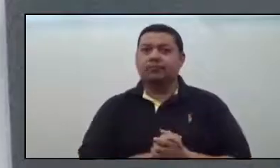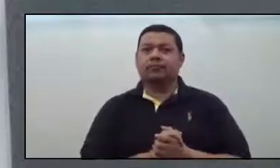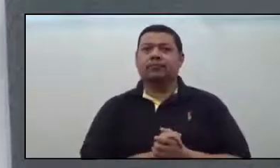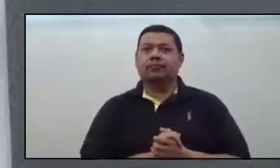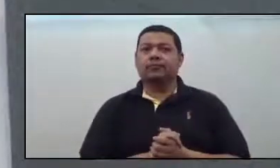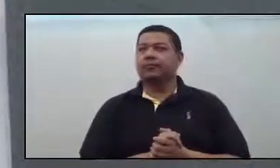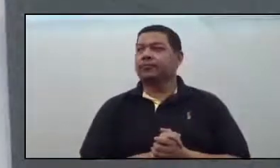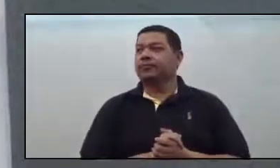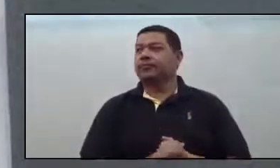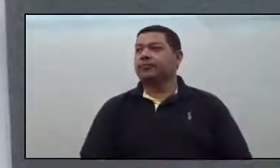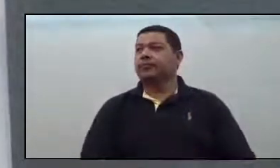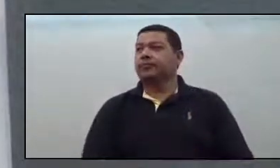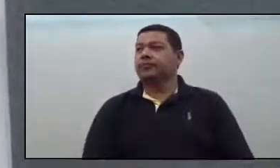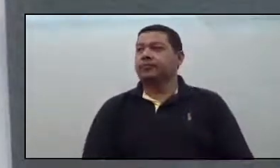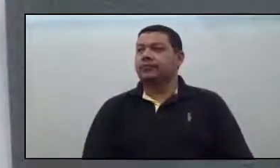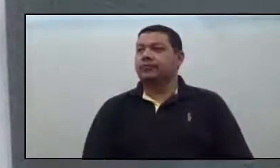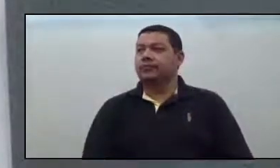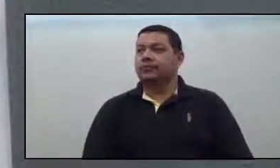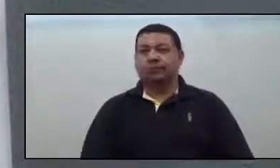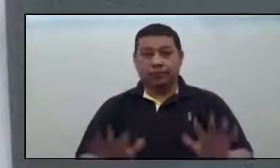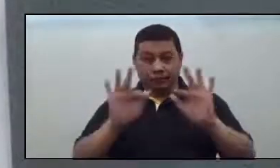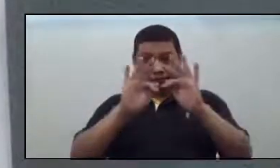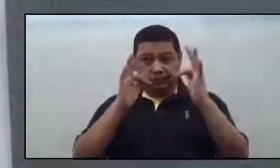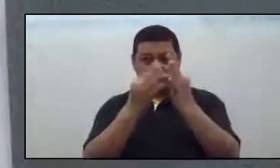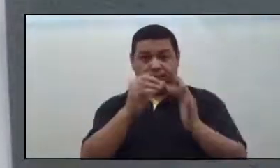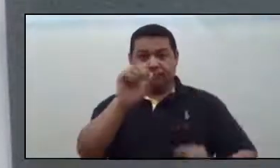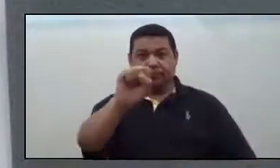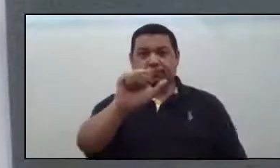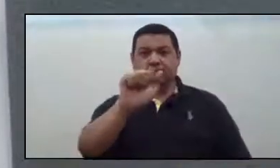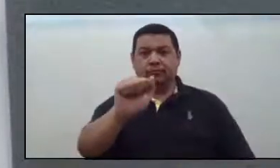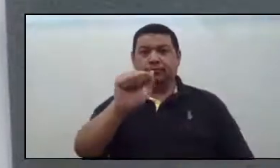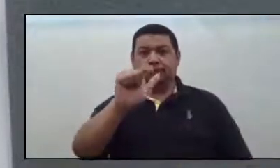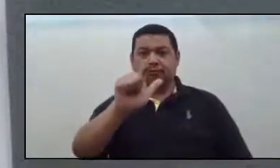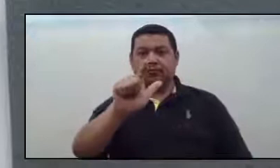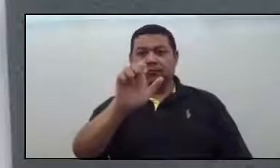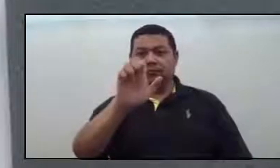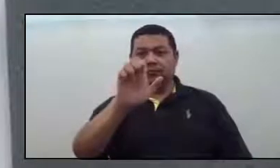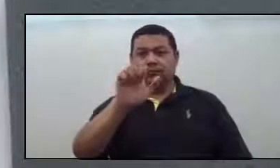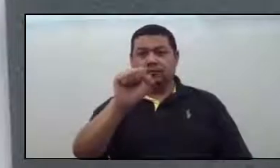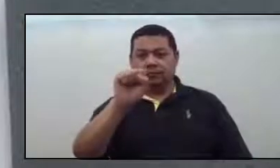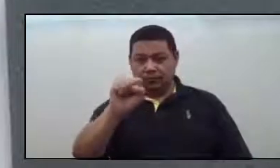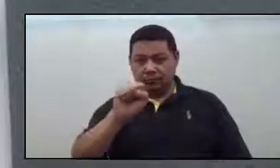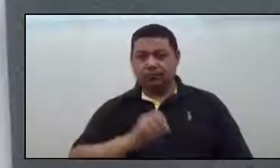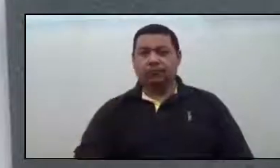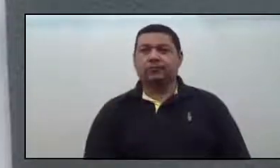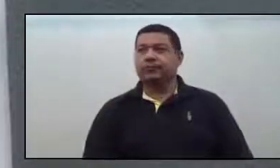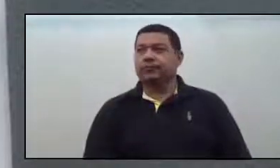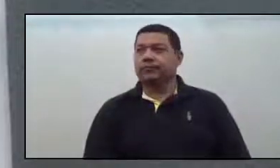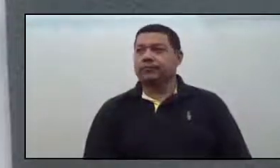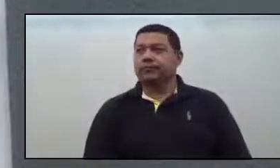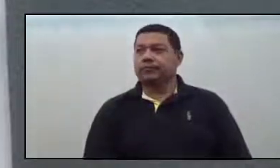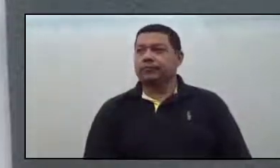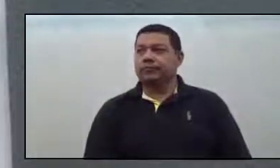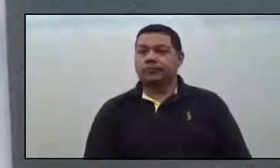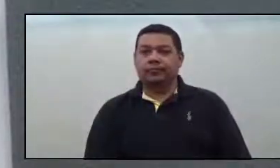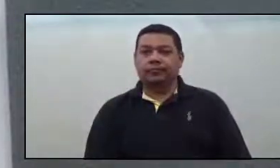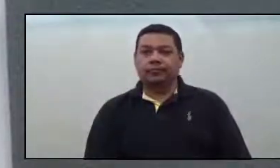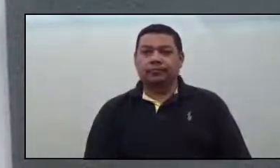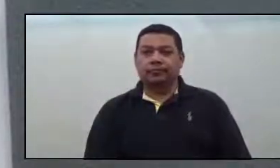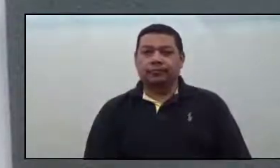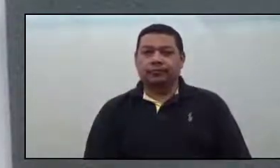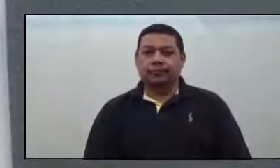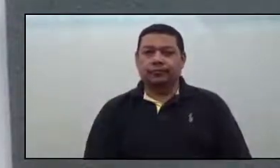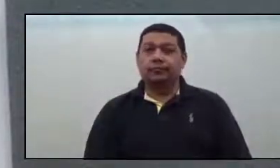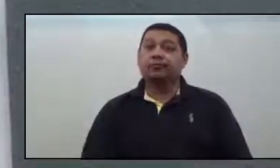Cumprimentar aí a família Salles aqui presente e, de antemão, parabenizar, Cleide, pelo